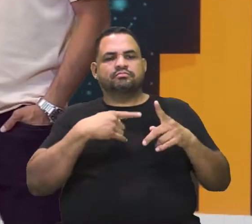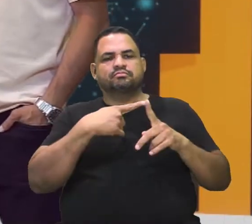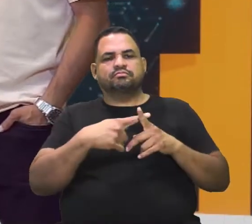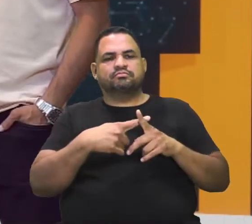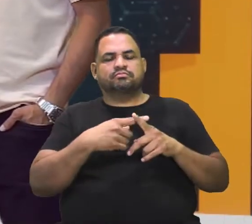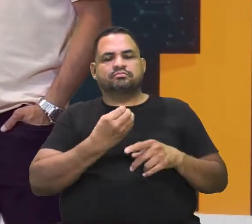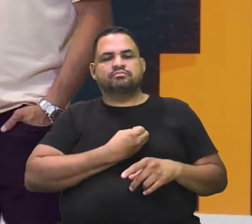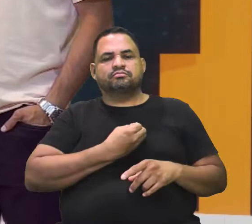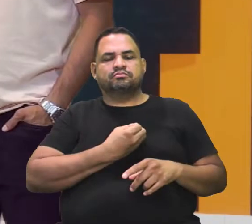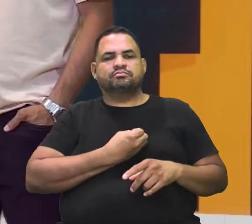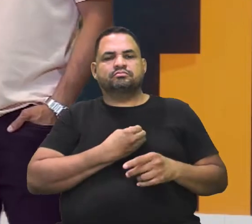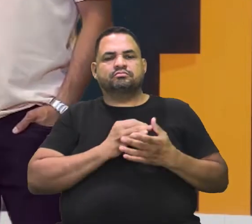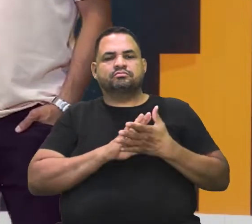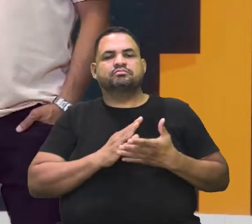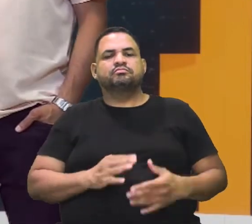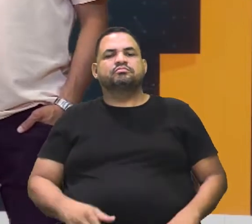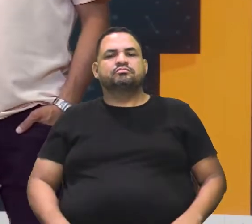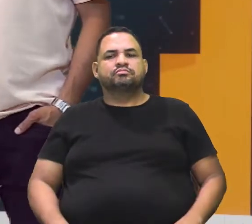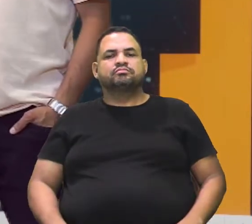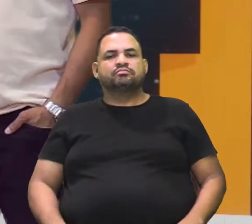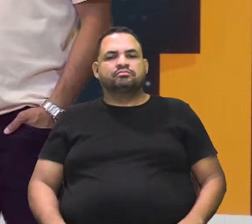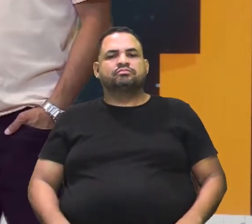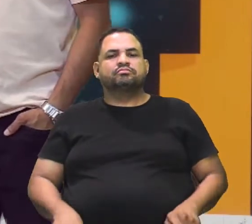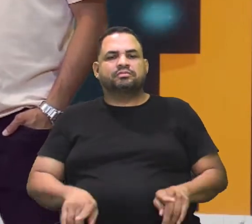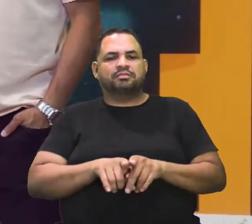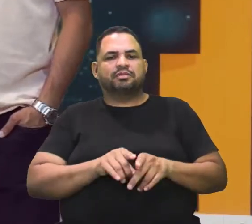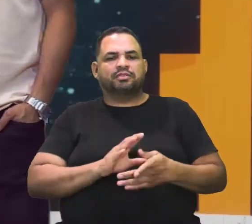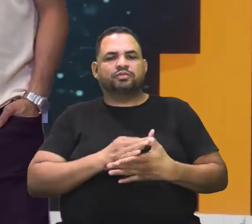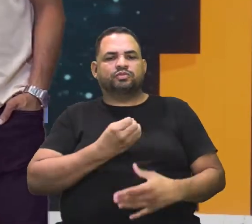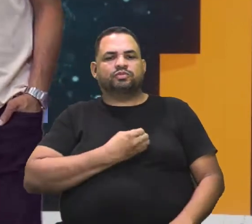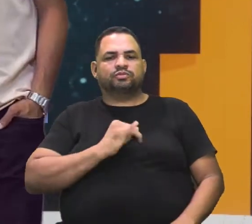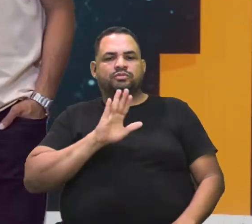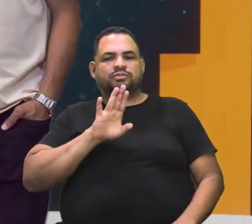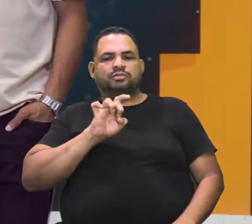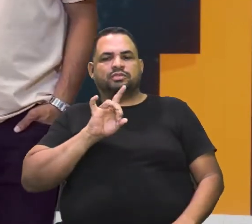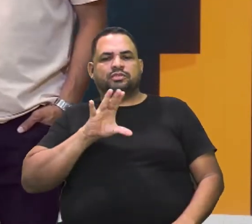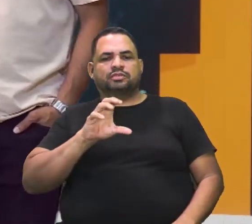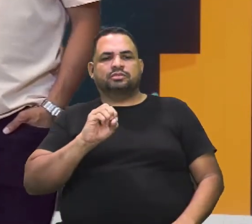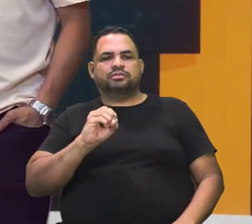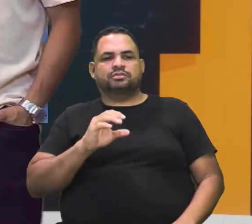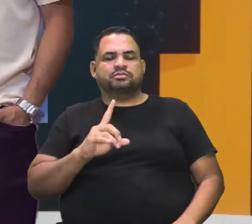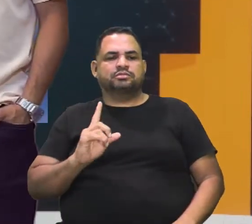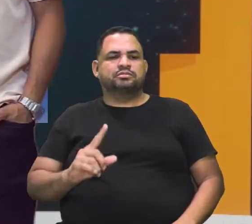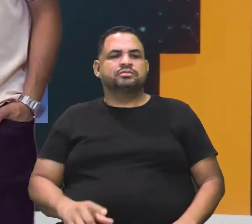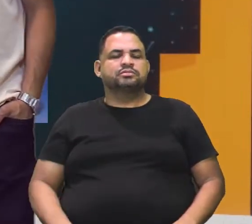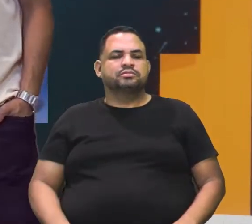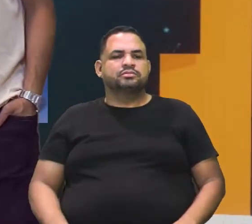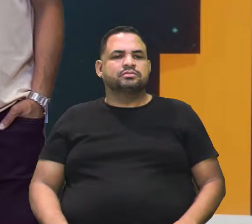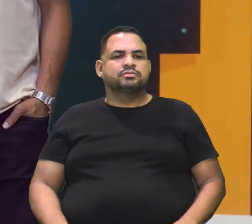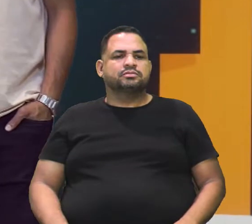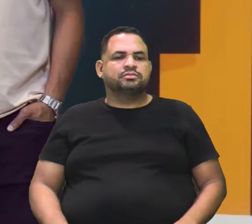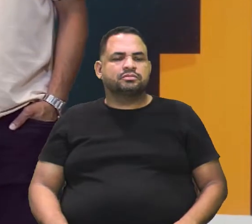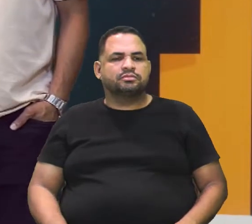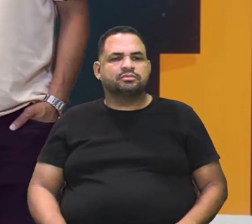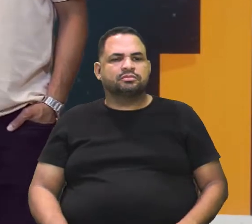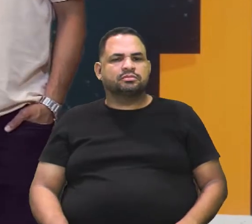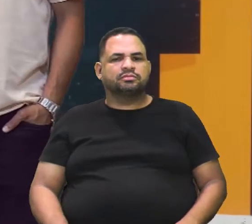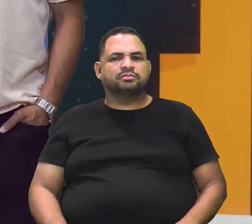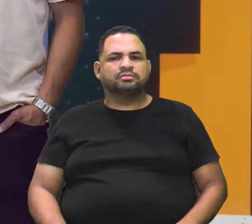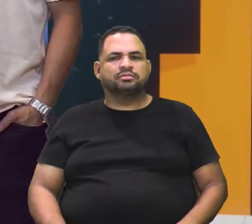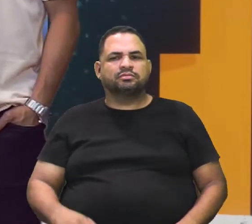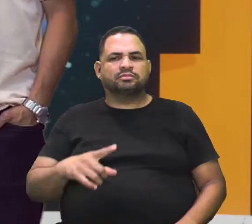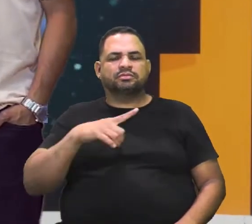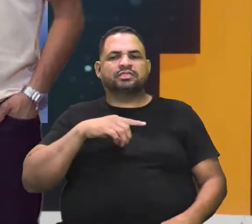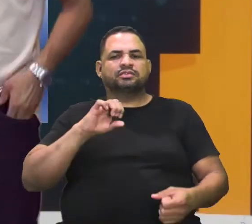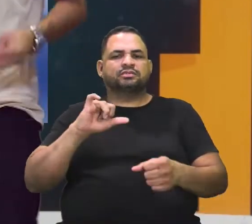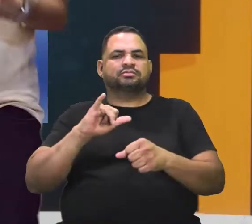somar números inteiros, o resultado é um Inteiro. número inteiro. Sim. Não necessariamente sempre negativo Não. e não necessariamente sempre zero. E só tem